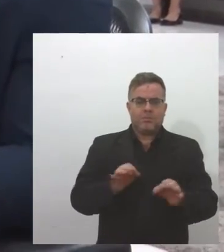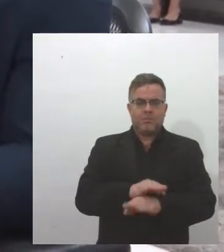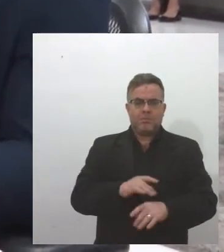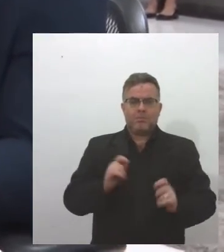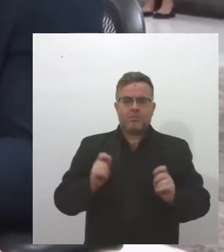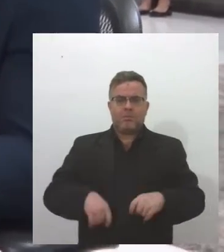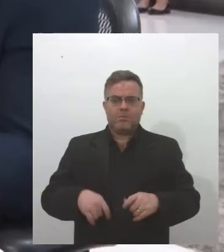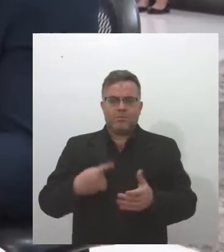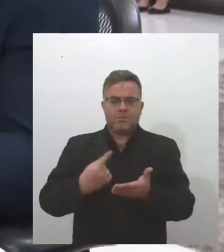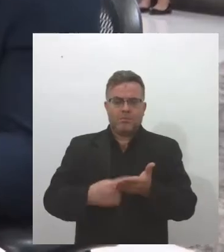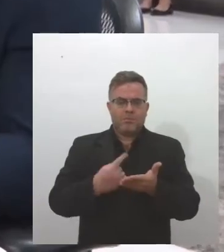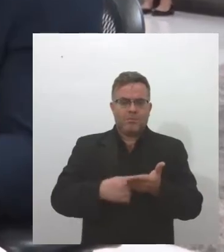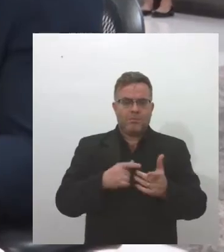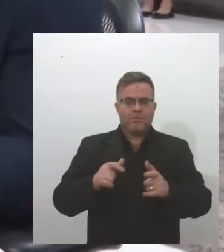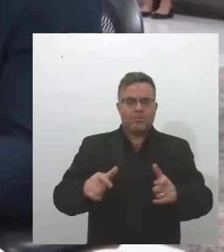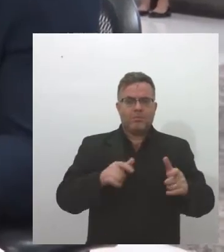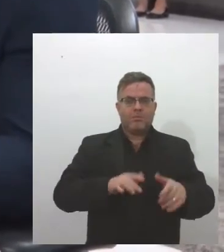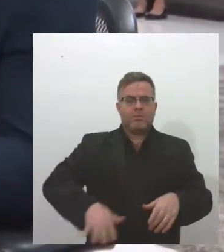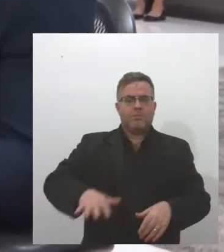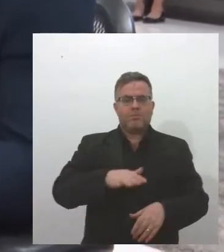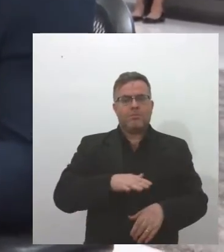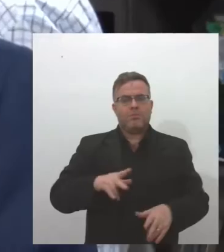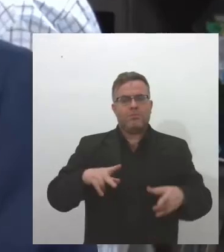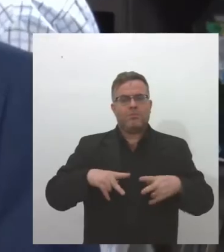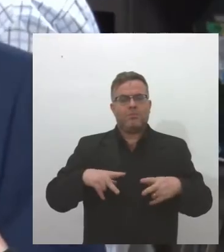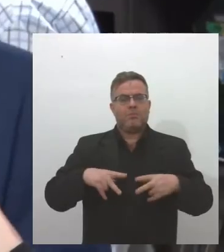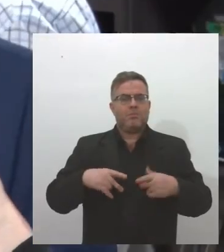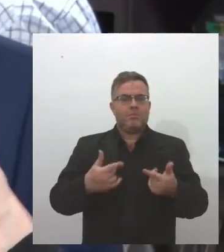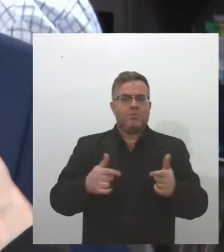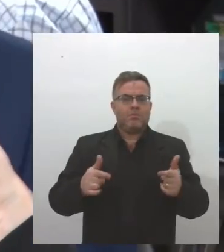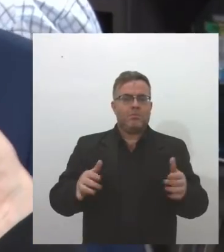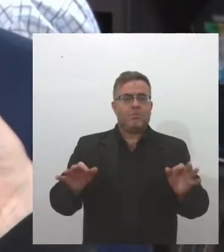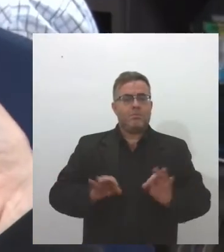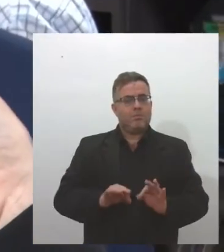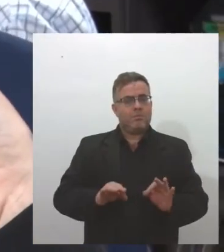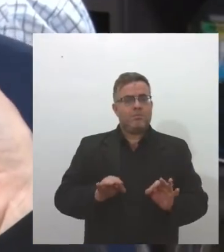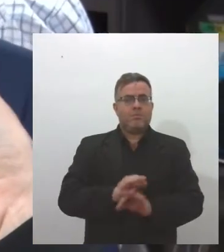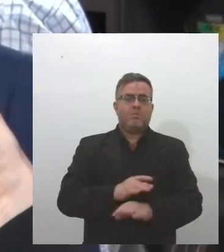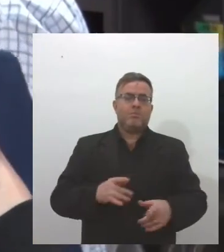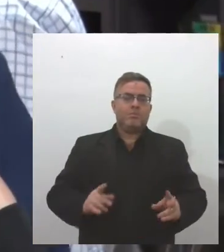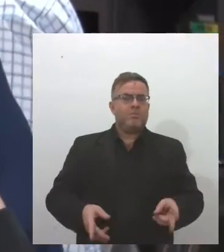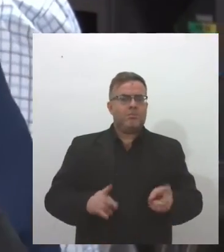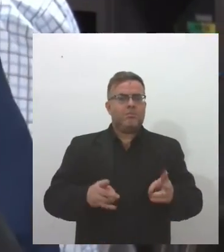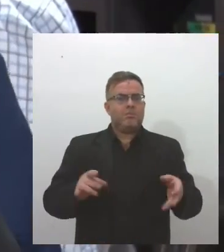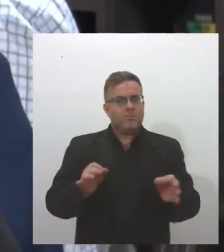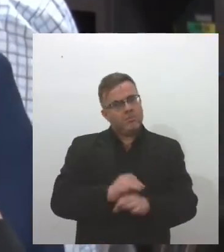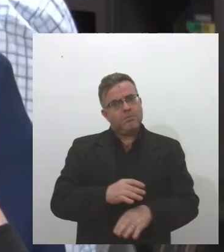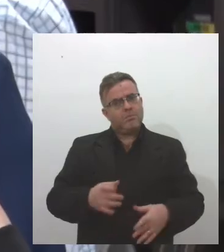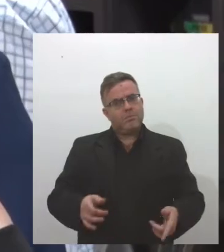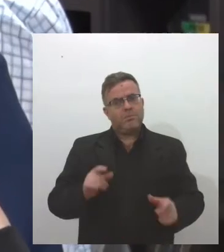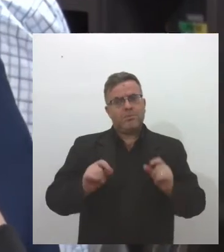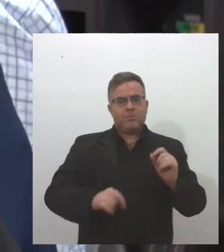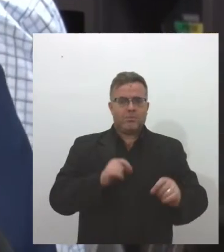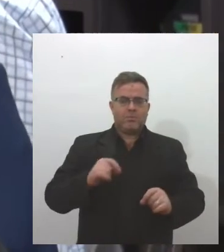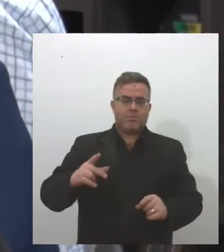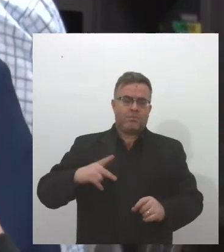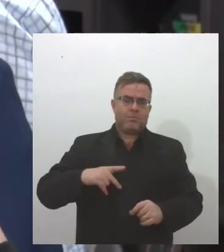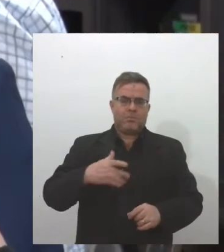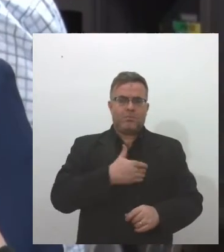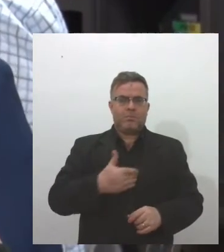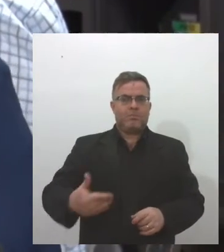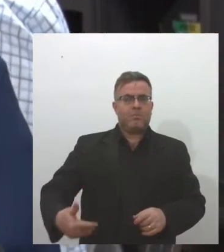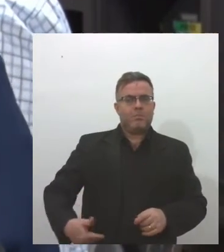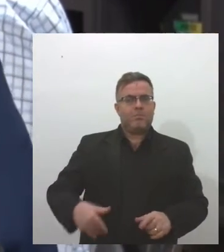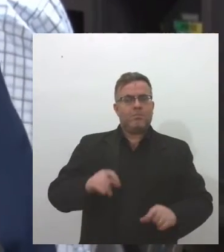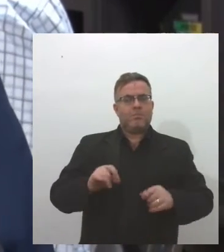cumpridos nos espaços onde há privação de liberdade. A todos os estabelecimentos públicos e privados de privação